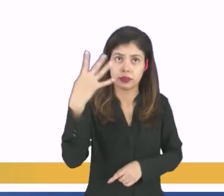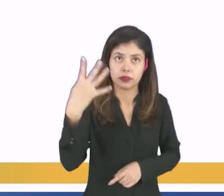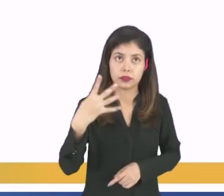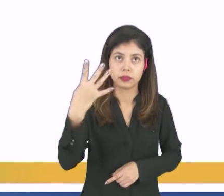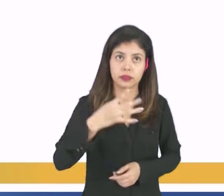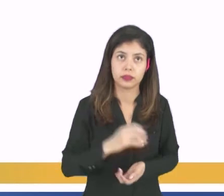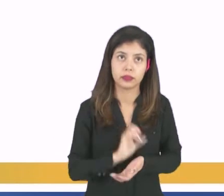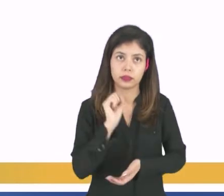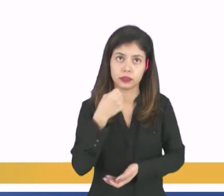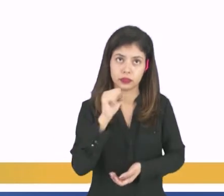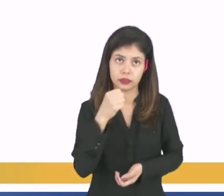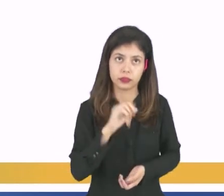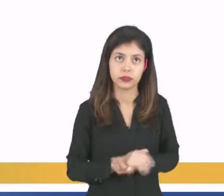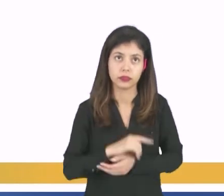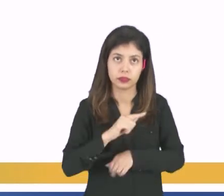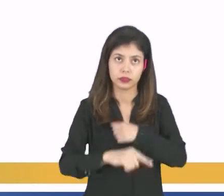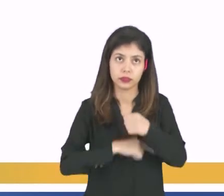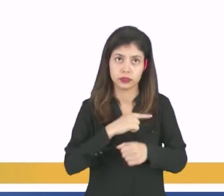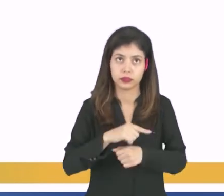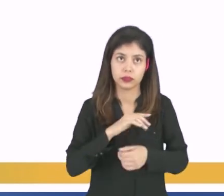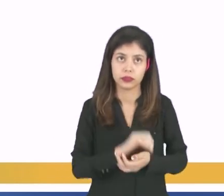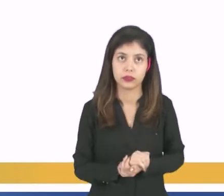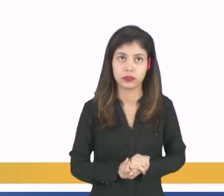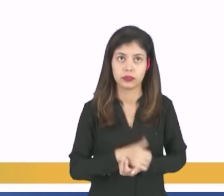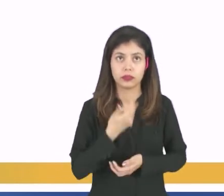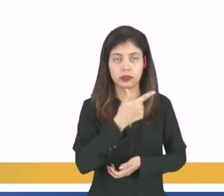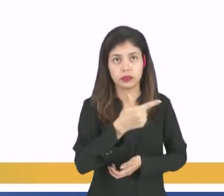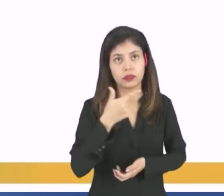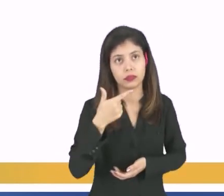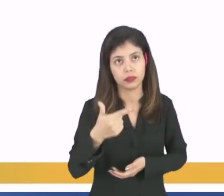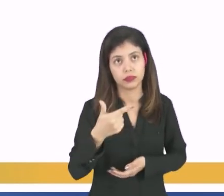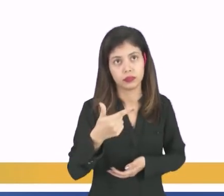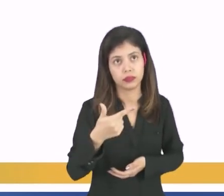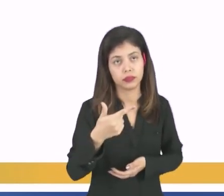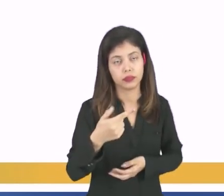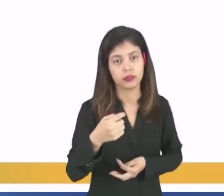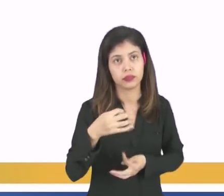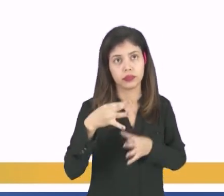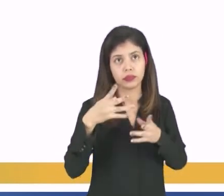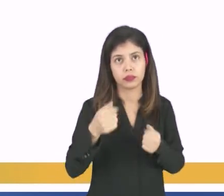de ferro, 8 átomos de enxofre.